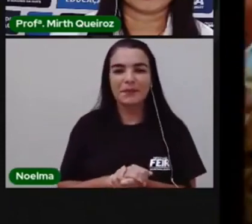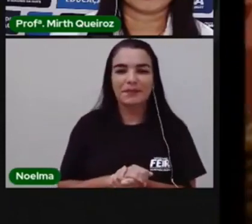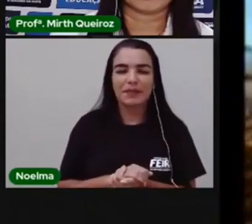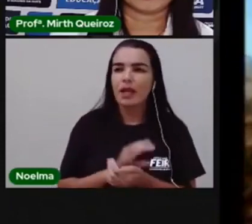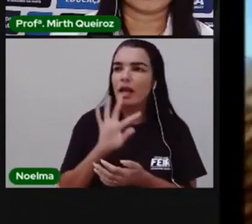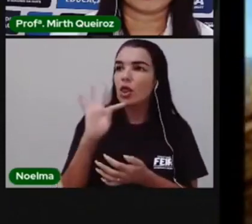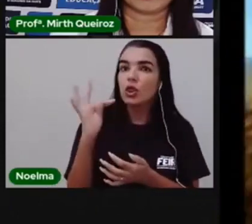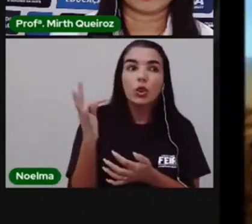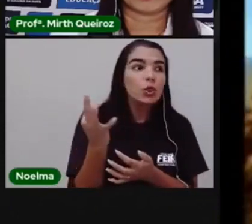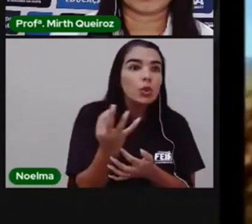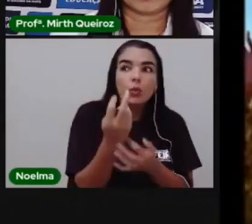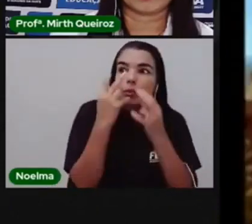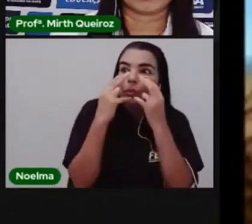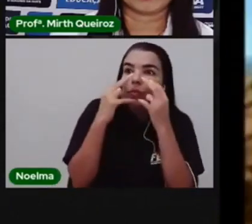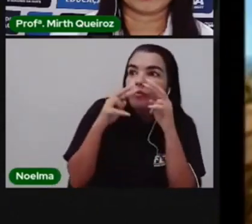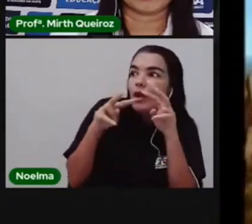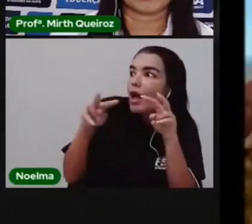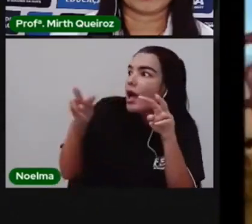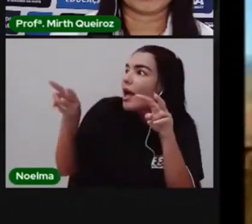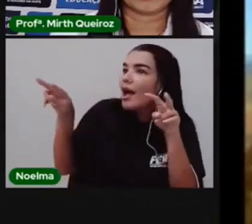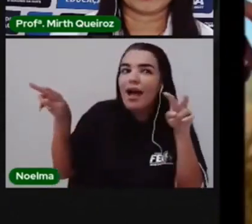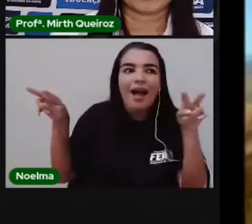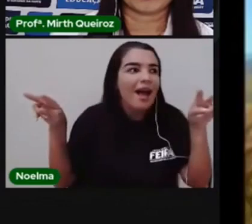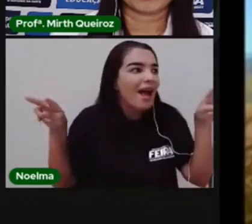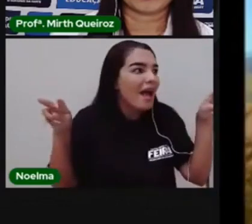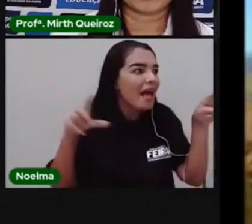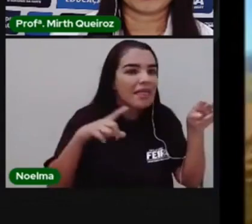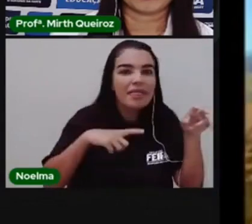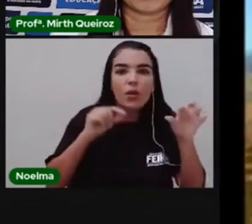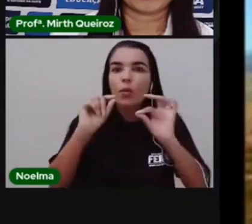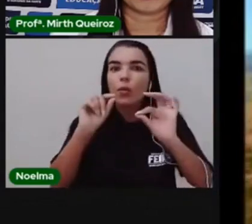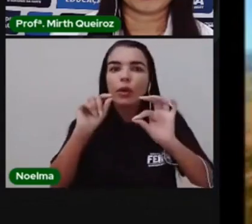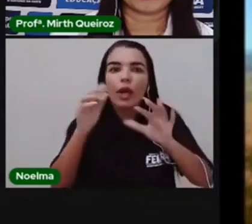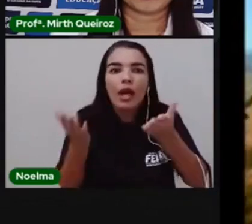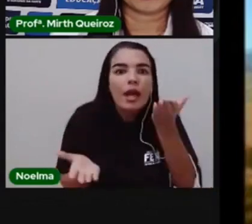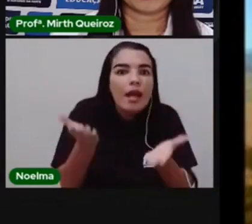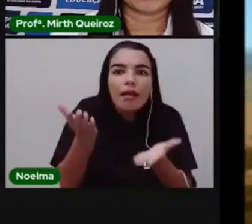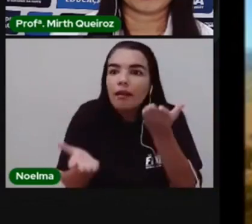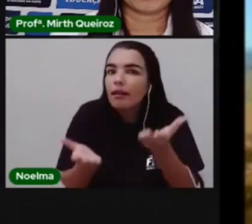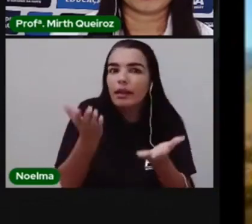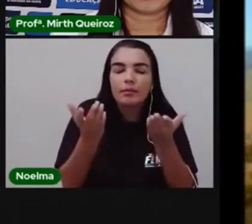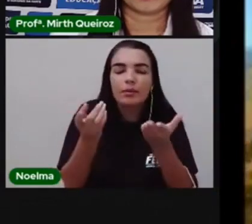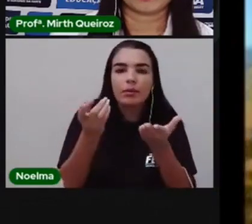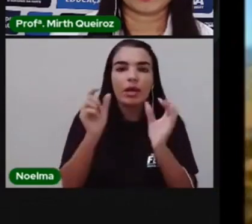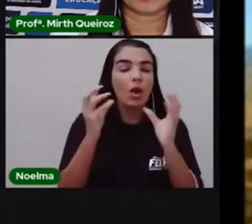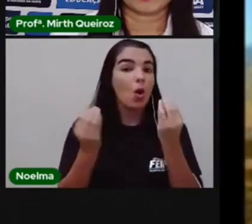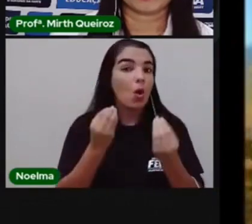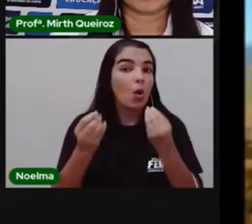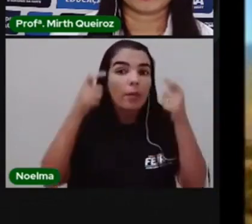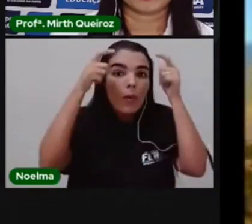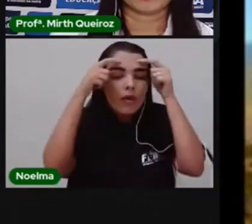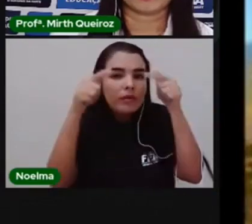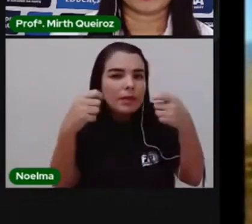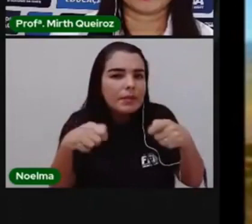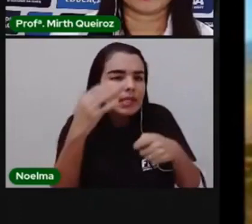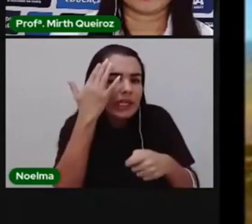Tudo que você vê faz parte de um delicado equilíbrio. Como rei, você tem que entender esse equilíbrio e respeitar